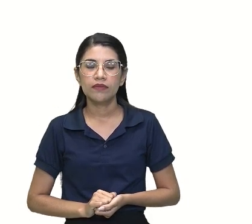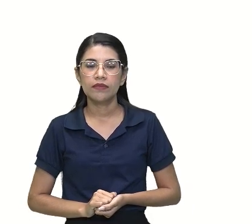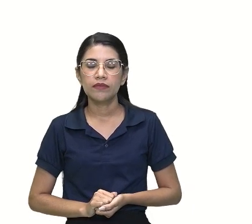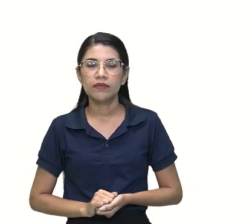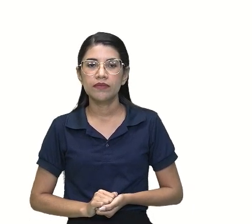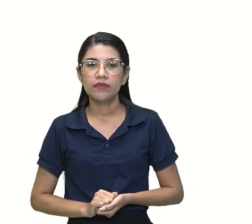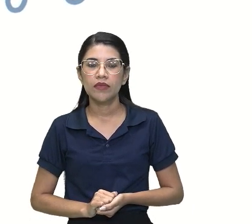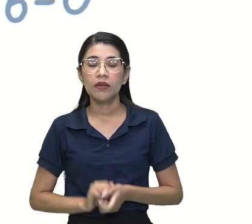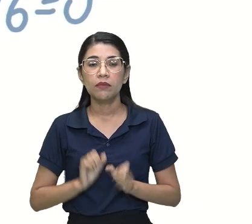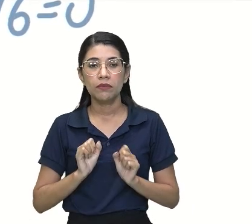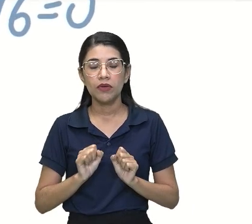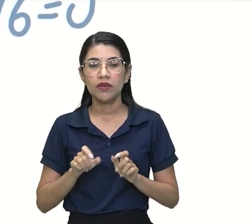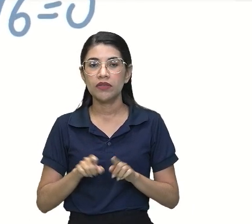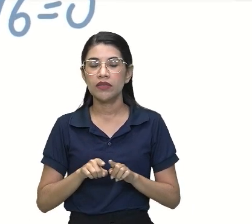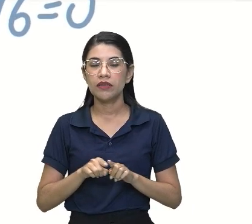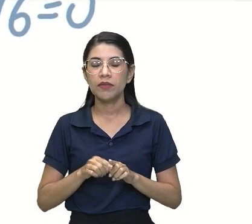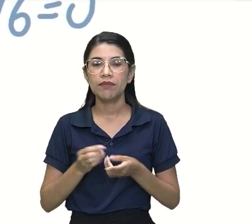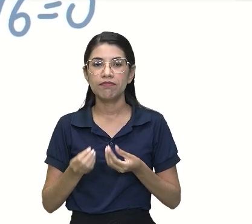Eu poderia ter